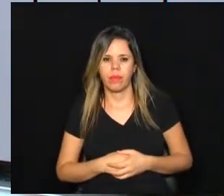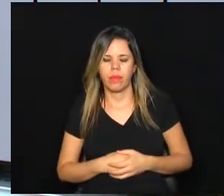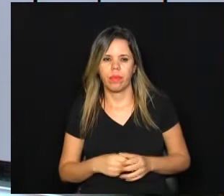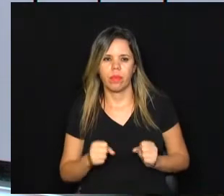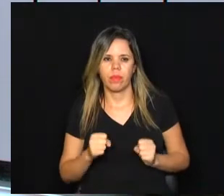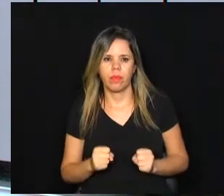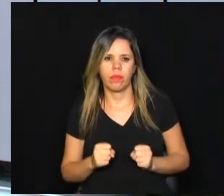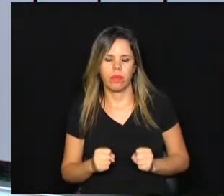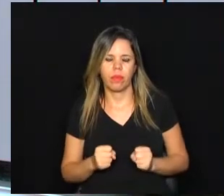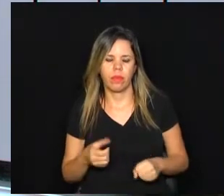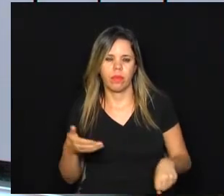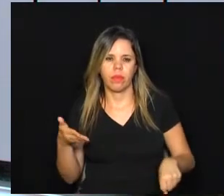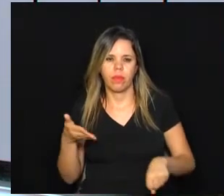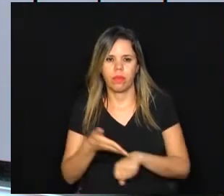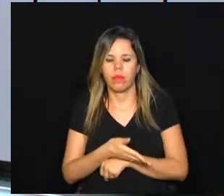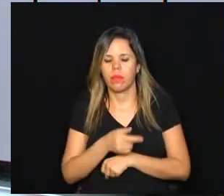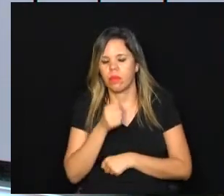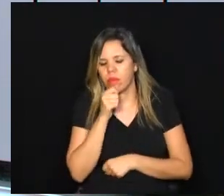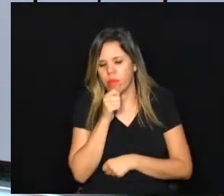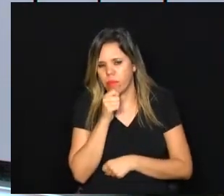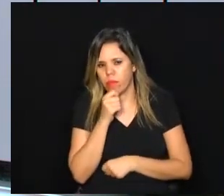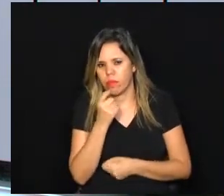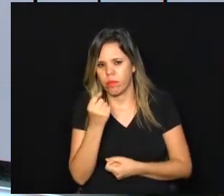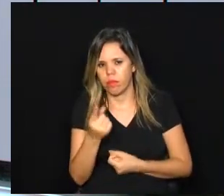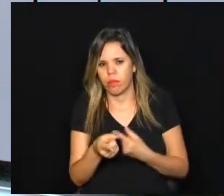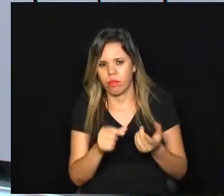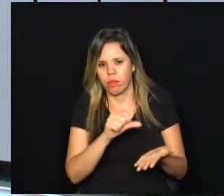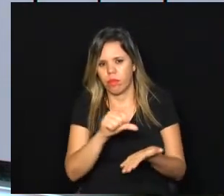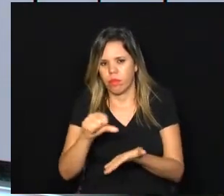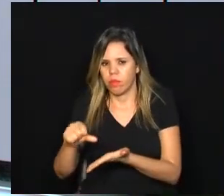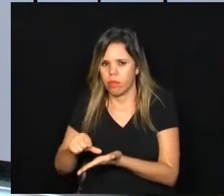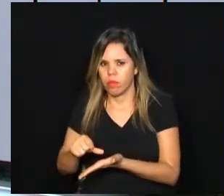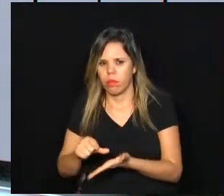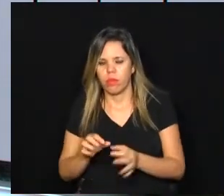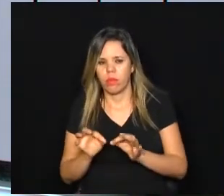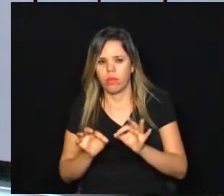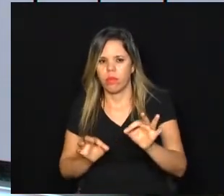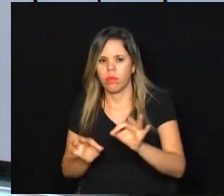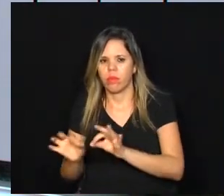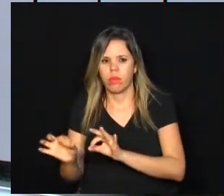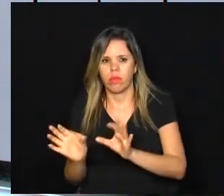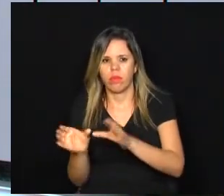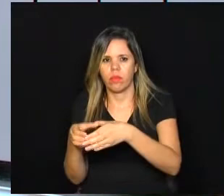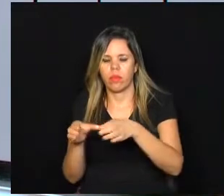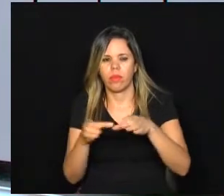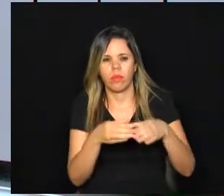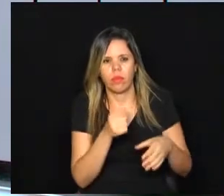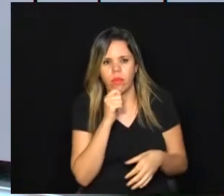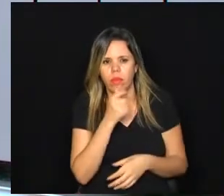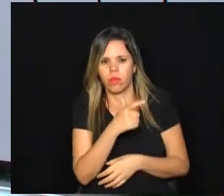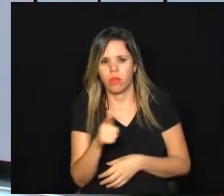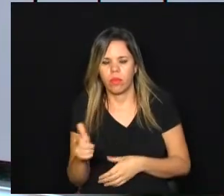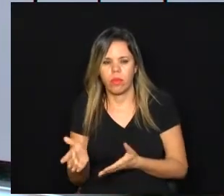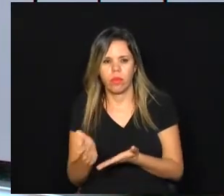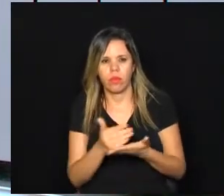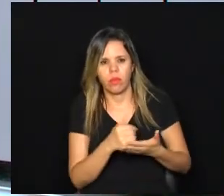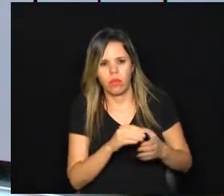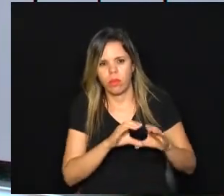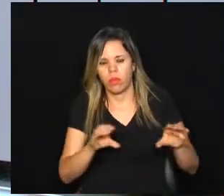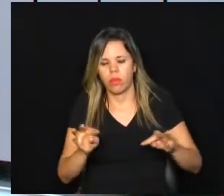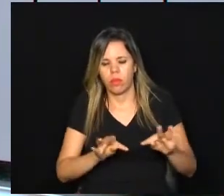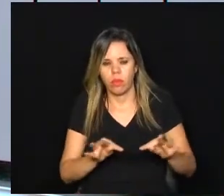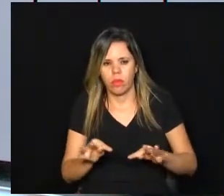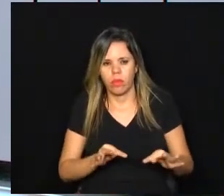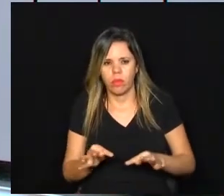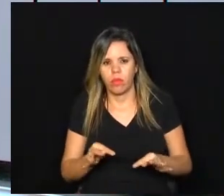poder acessar ainda algumas regiões remotas, pequenos núcleos que ainda não têm a coleta de esgoto